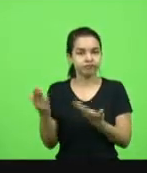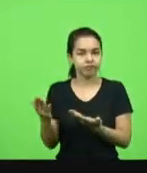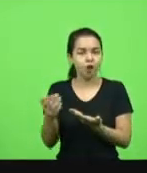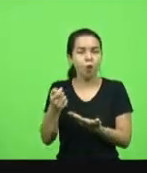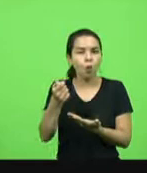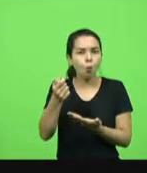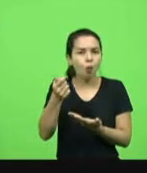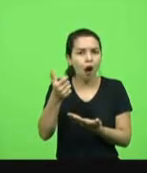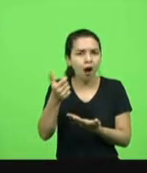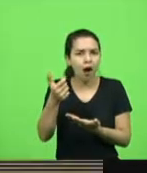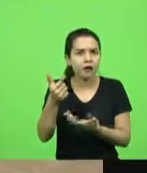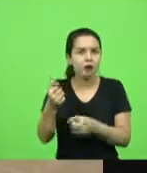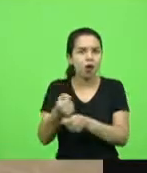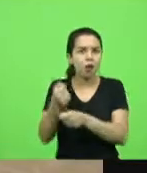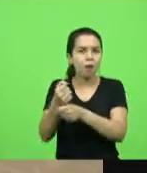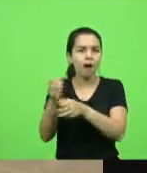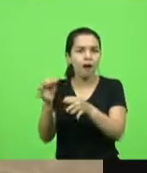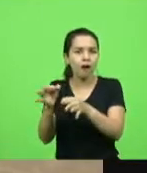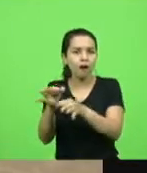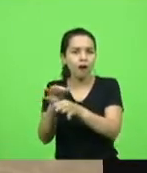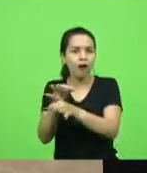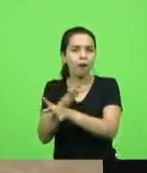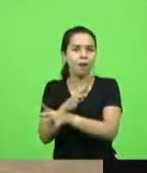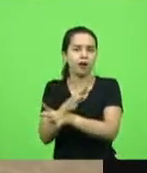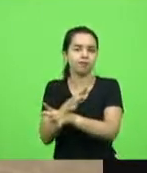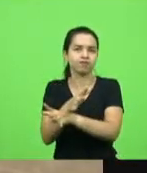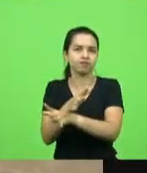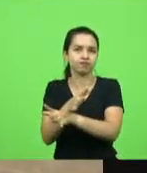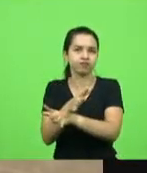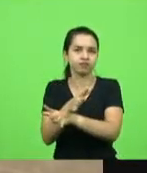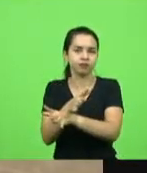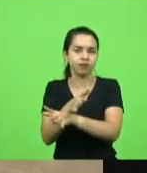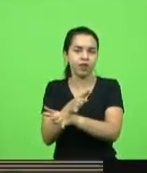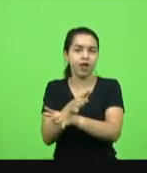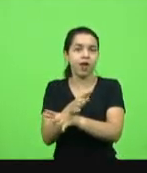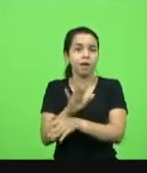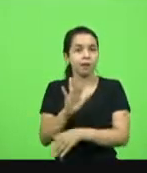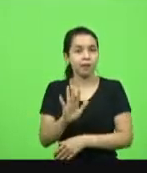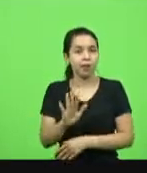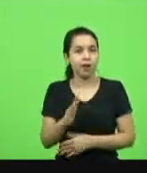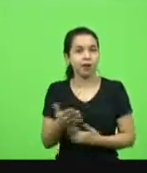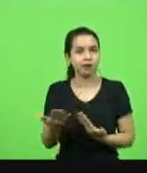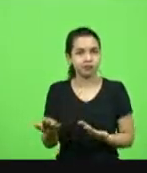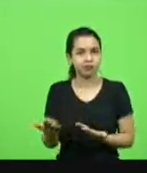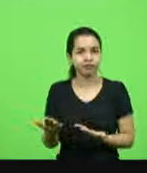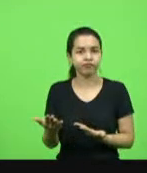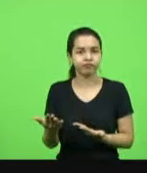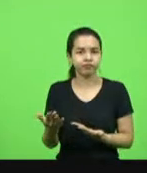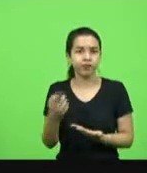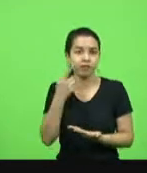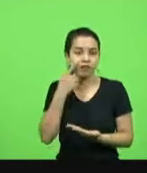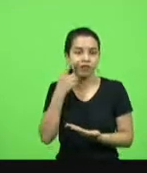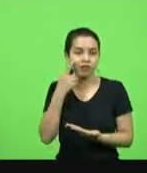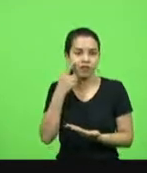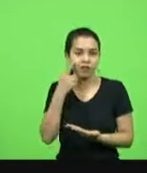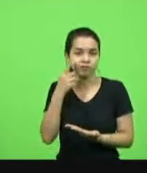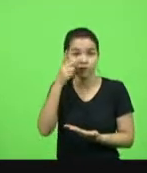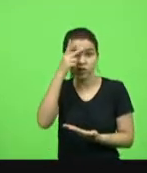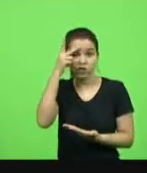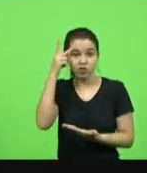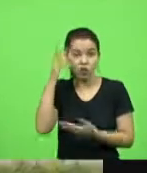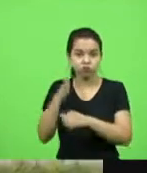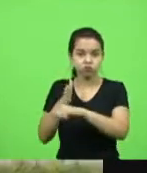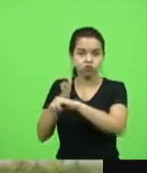terminar essa obra e é lógico entraram ali para fazer o